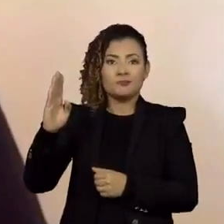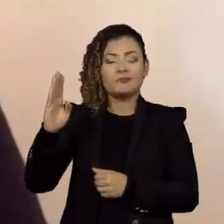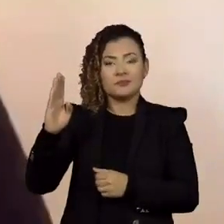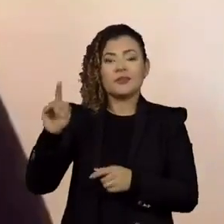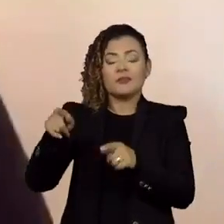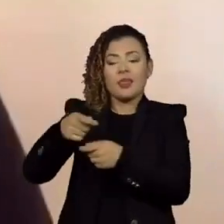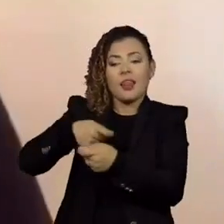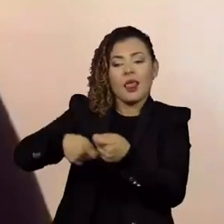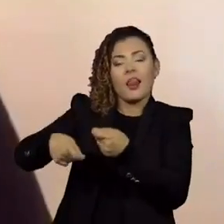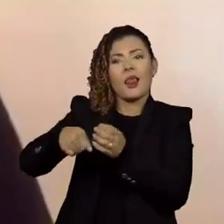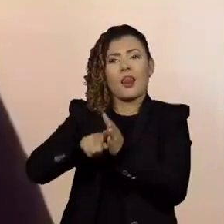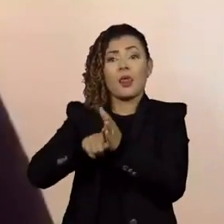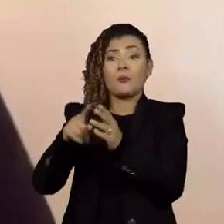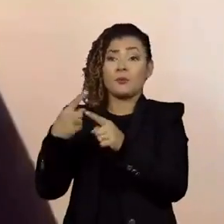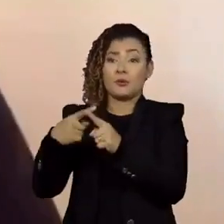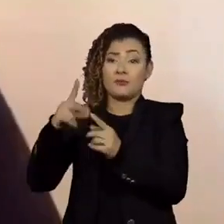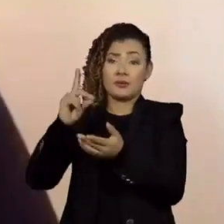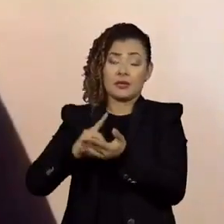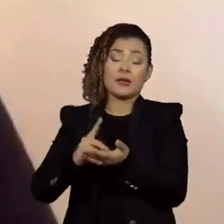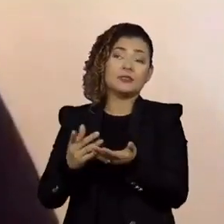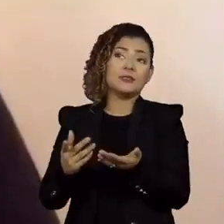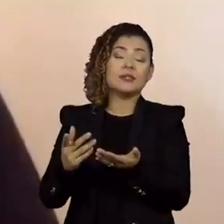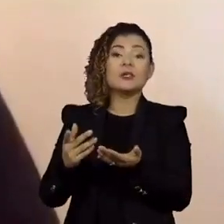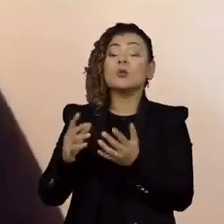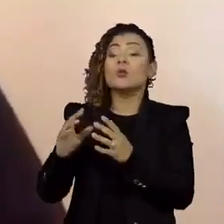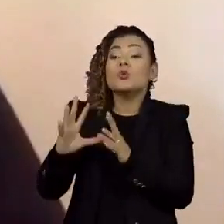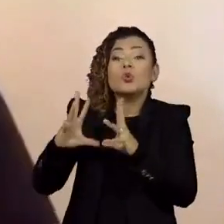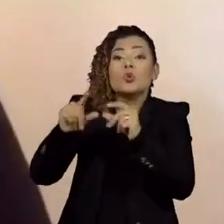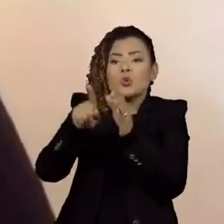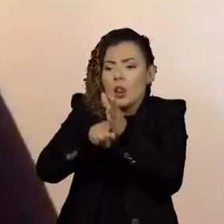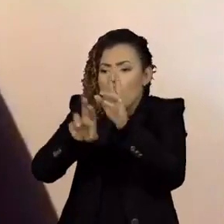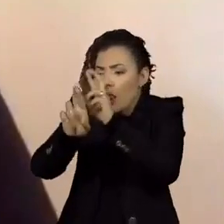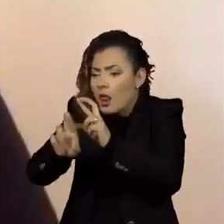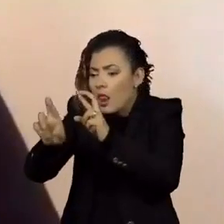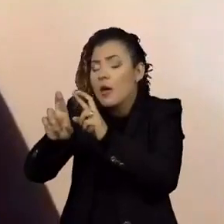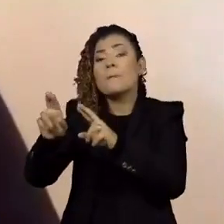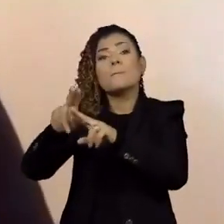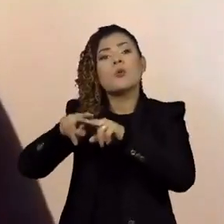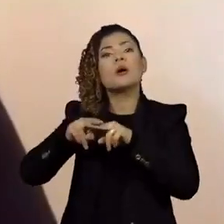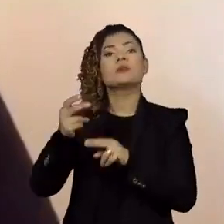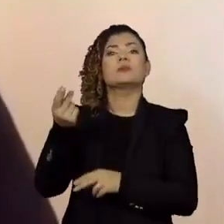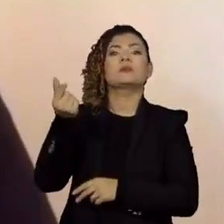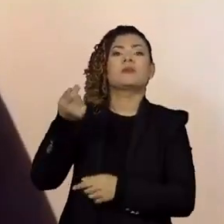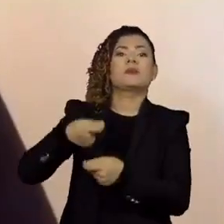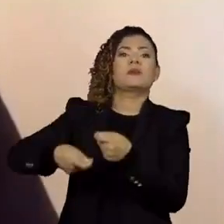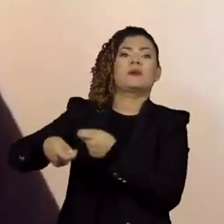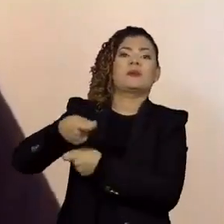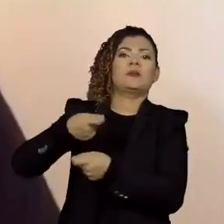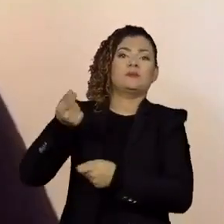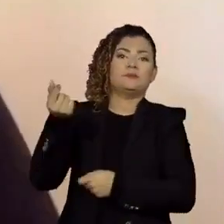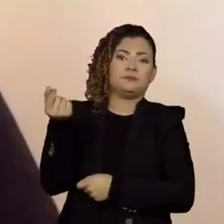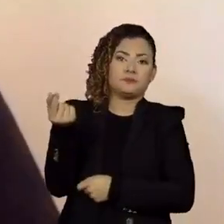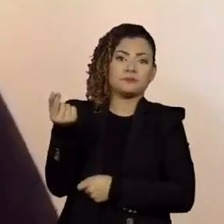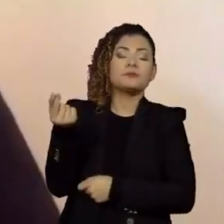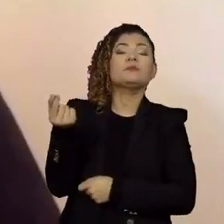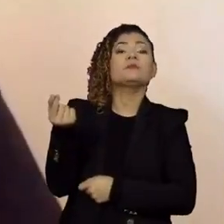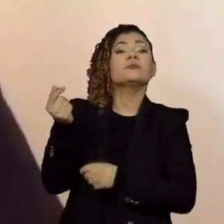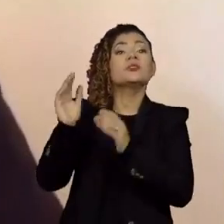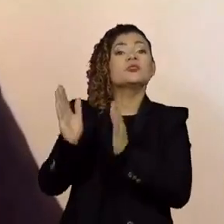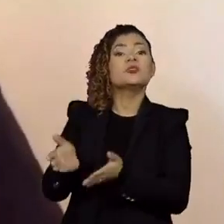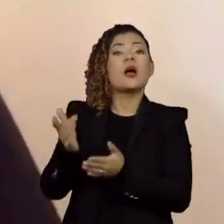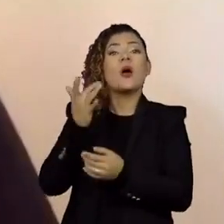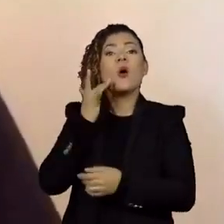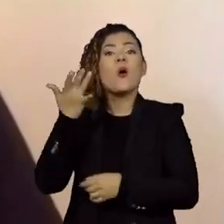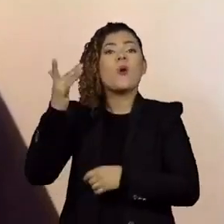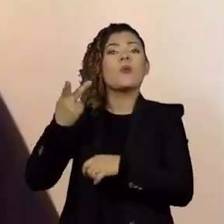teoria monetária, é que a teoria monetária foi toda feita com base numa moeda mercadoria, na moeda lastreada em